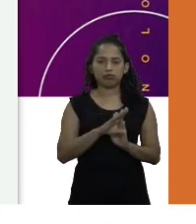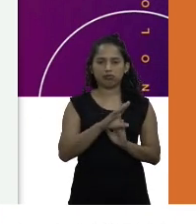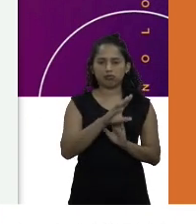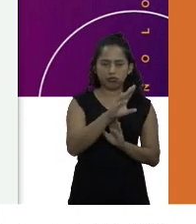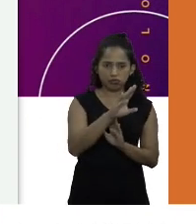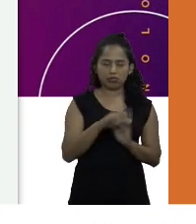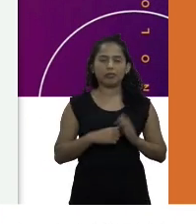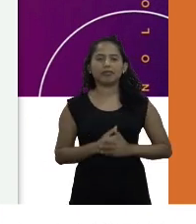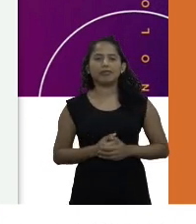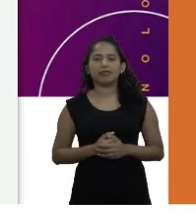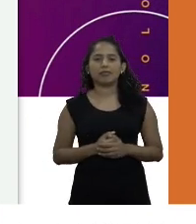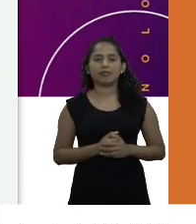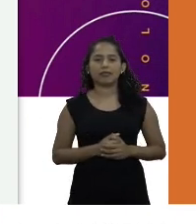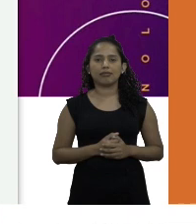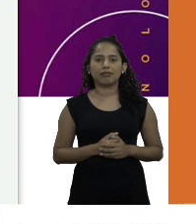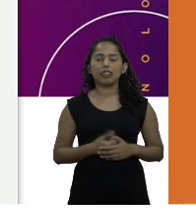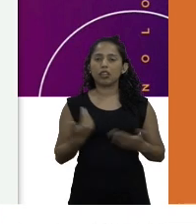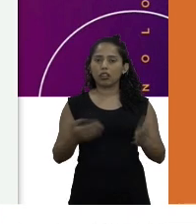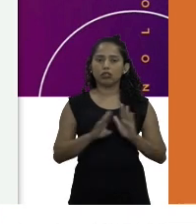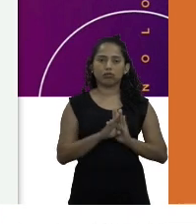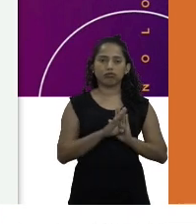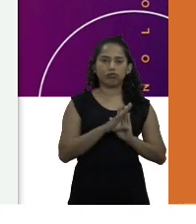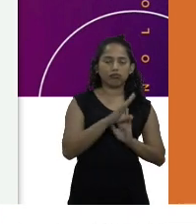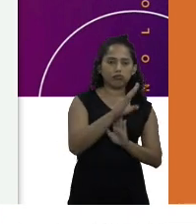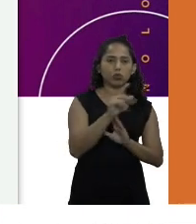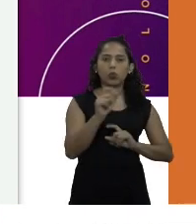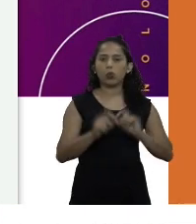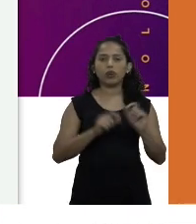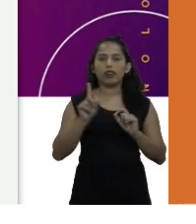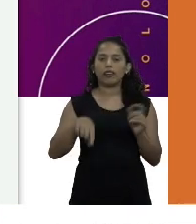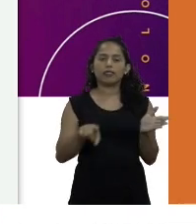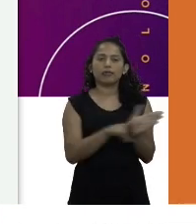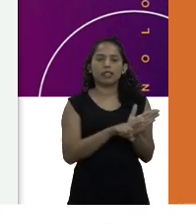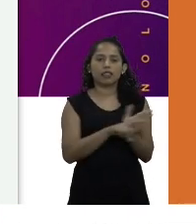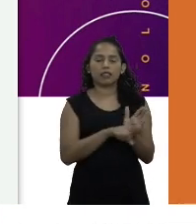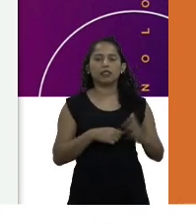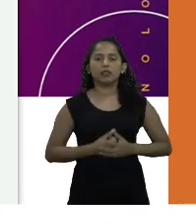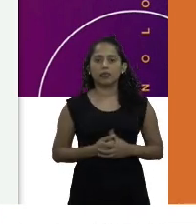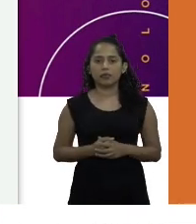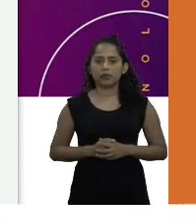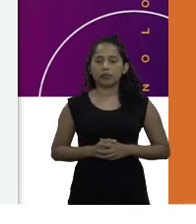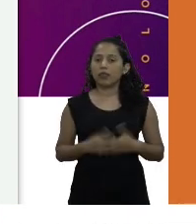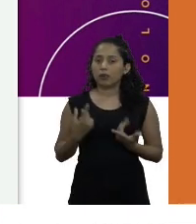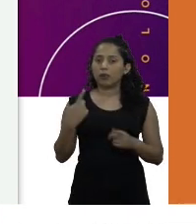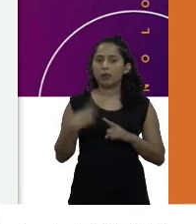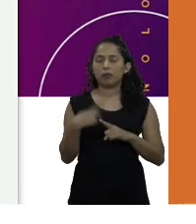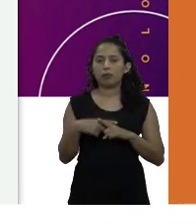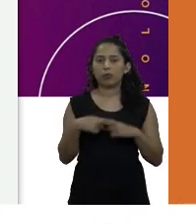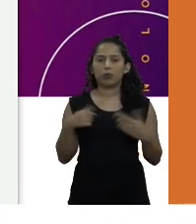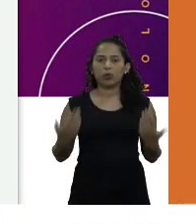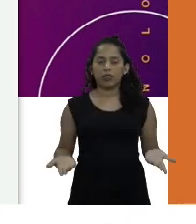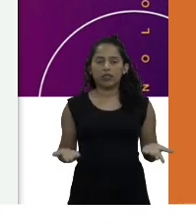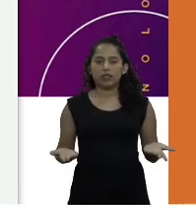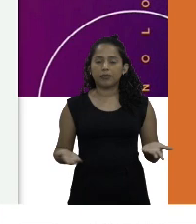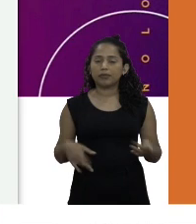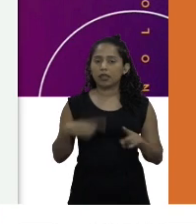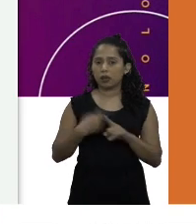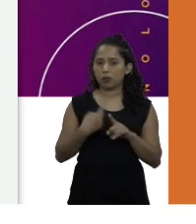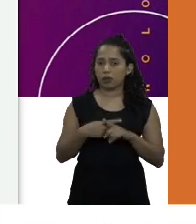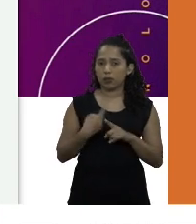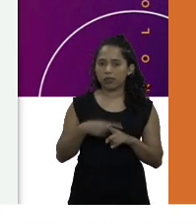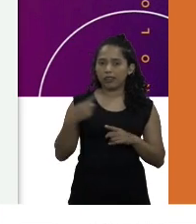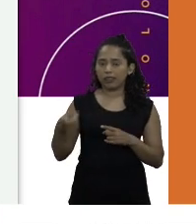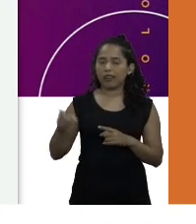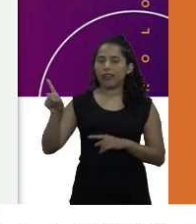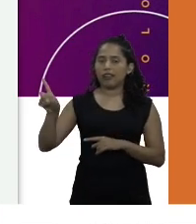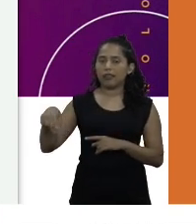faturamento, né, o crescimento é negativo. Por quê? Porque a matéria, falando um pouco para vocês sobre a matéria